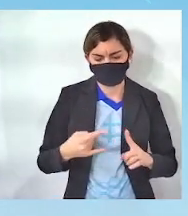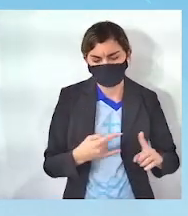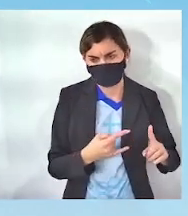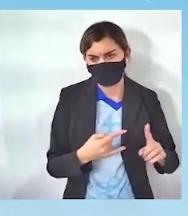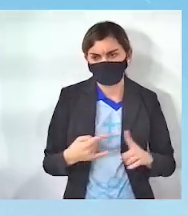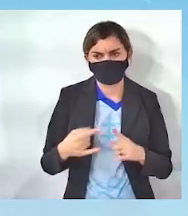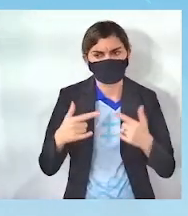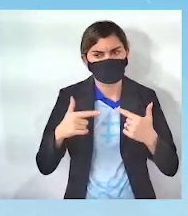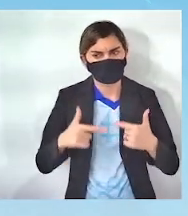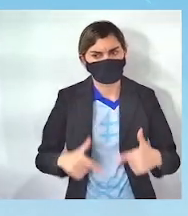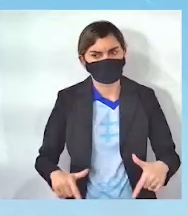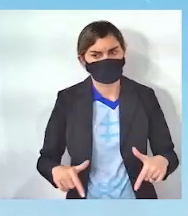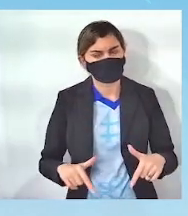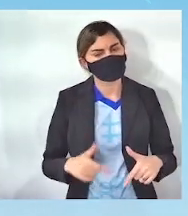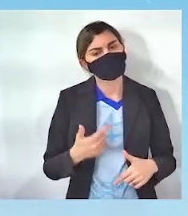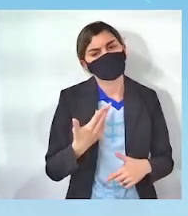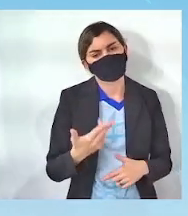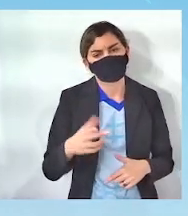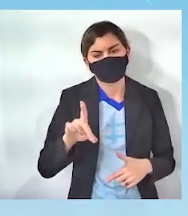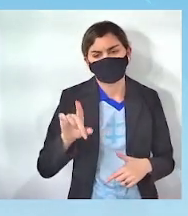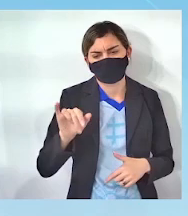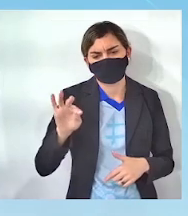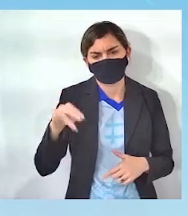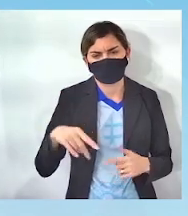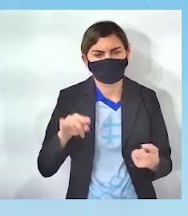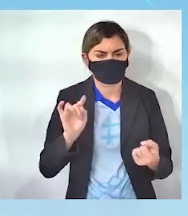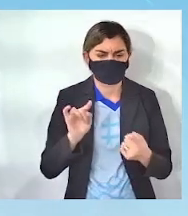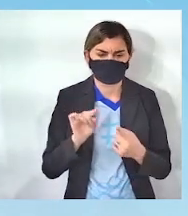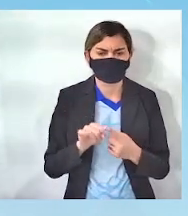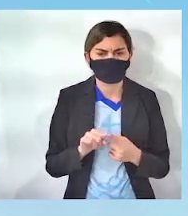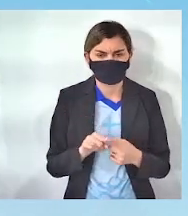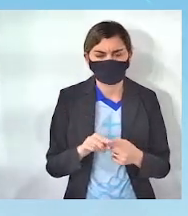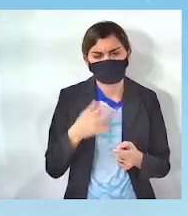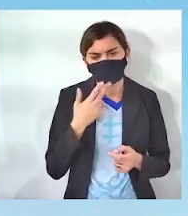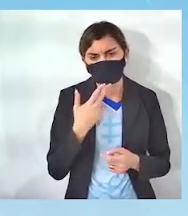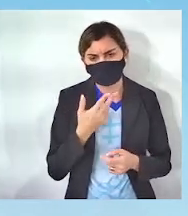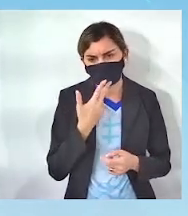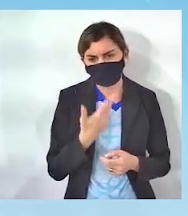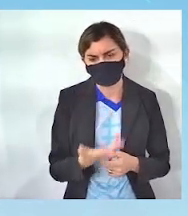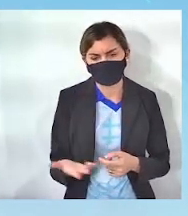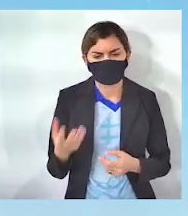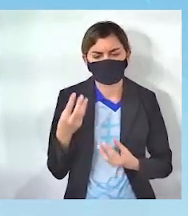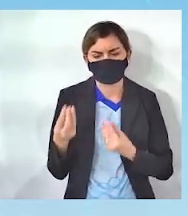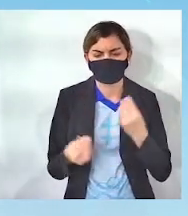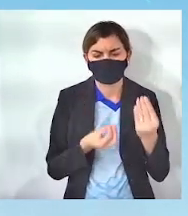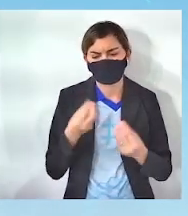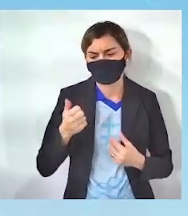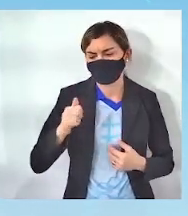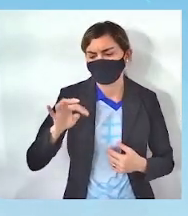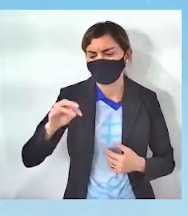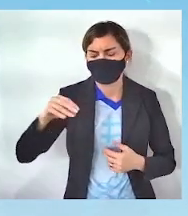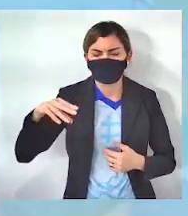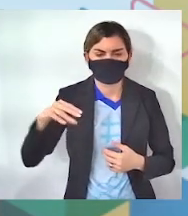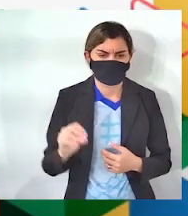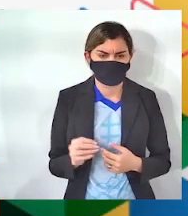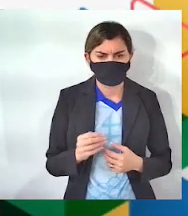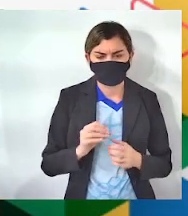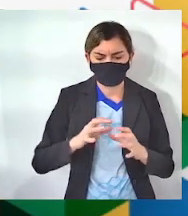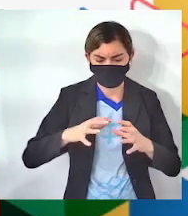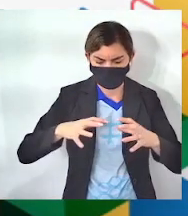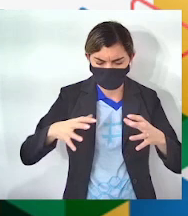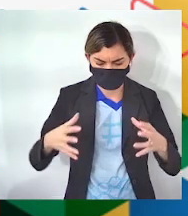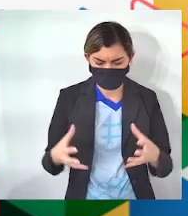eletricamente neutro. E aí o Dalton vai fazer essa associação dizendo o seguinte: olha, é como se o átomo fosse uma bola